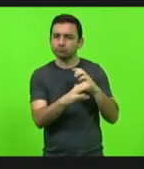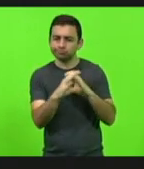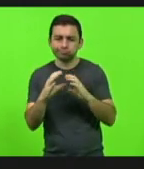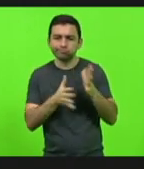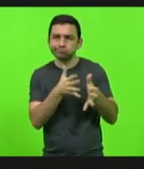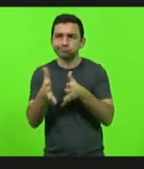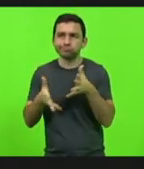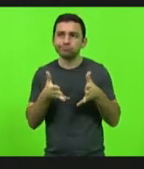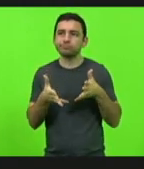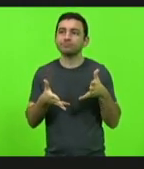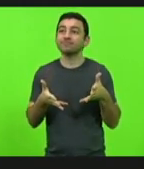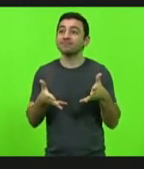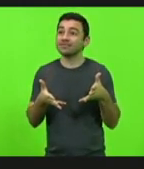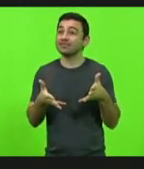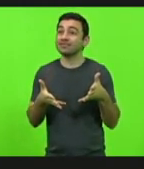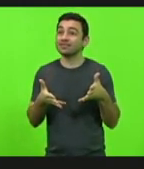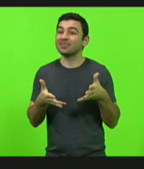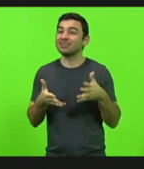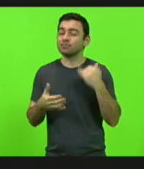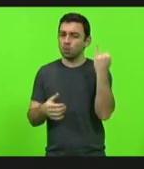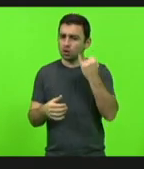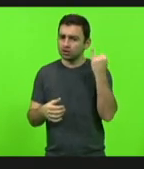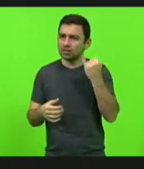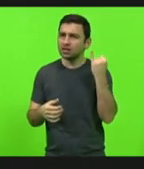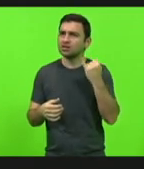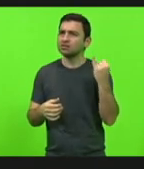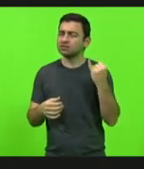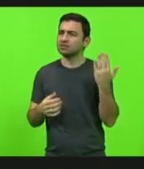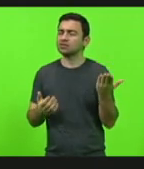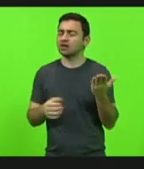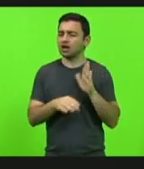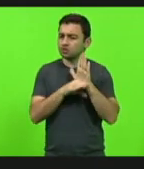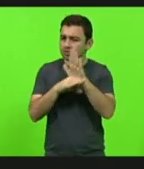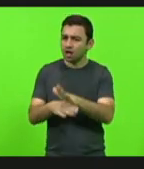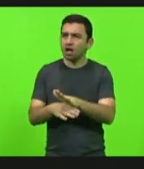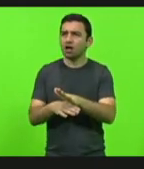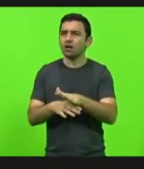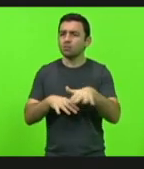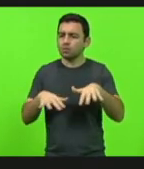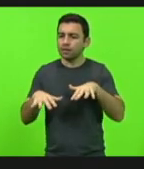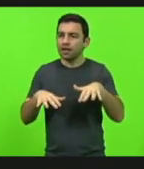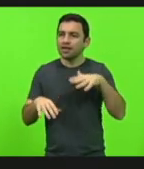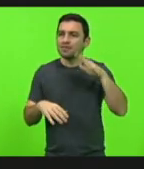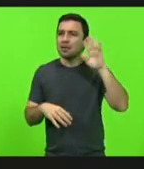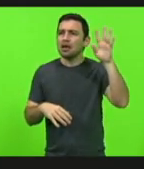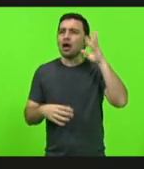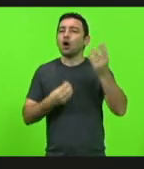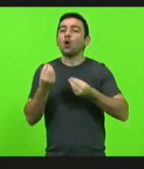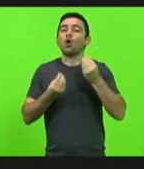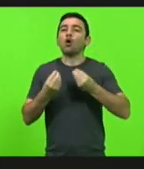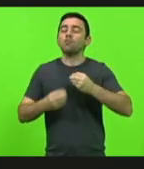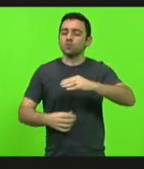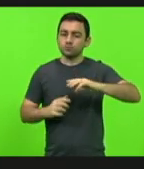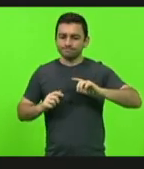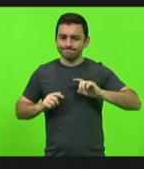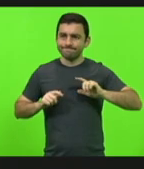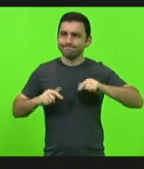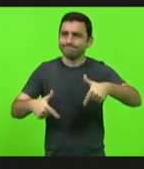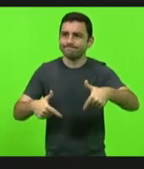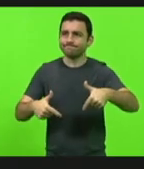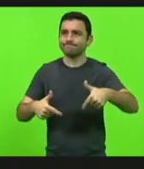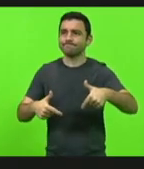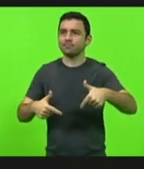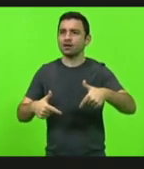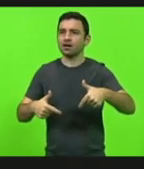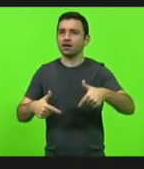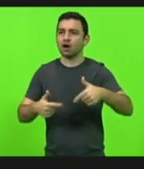conscientização de mobilidade de fato que muita gente fala mobilidade Mas como que consegue agir esse desafio como